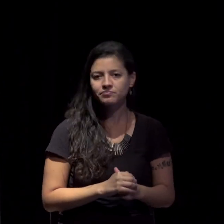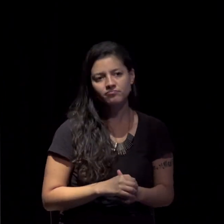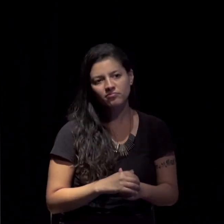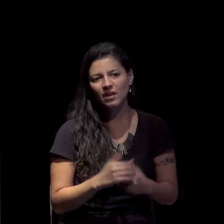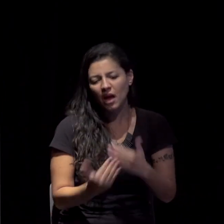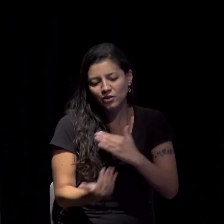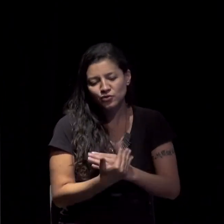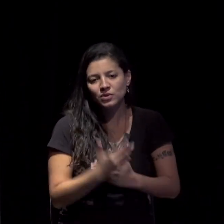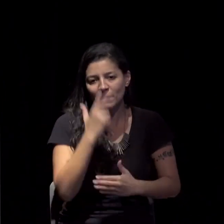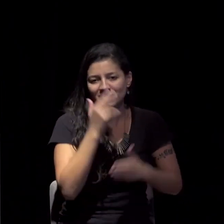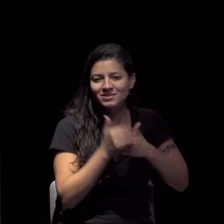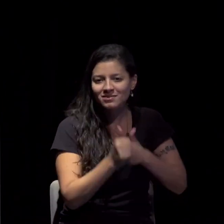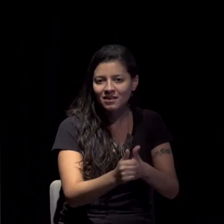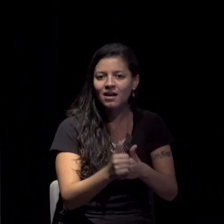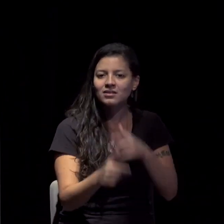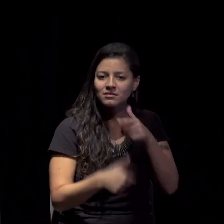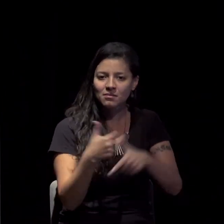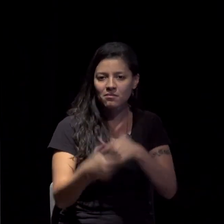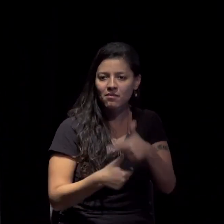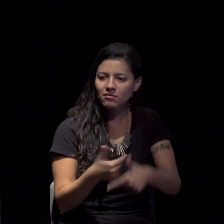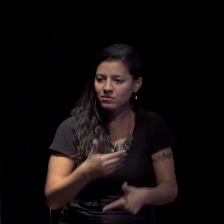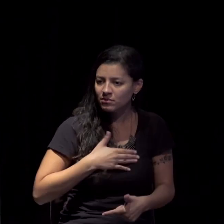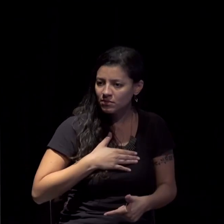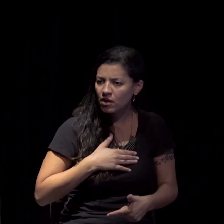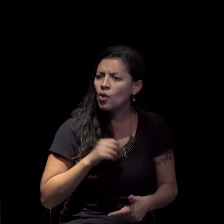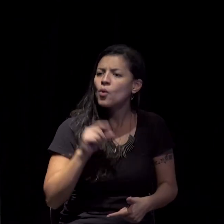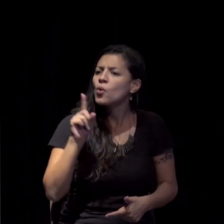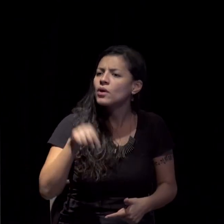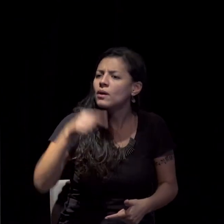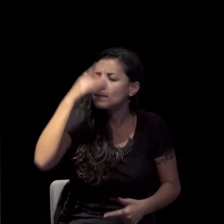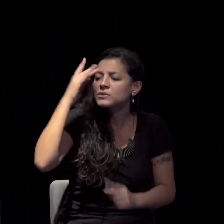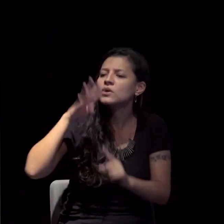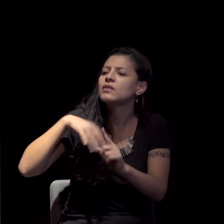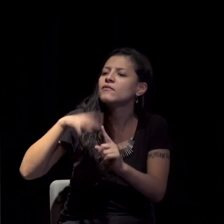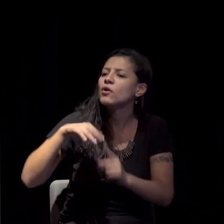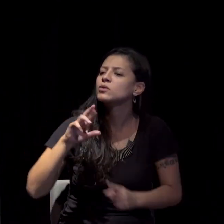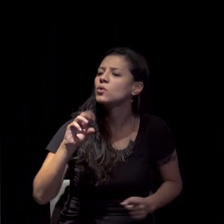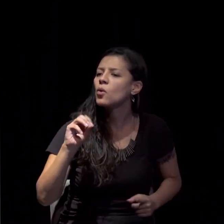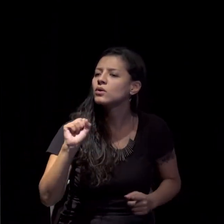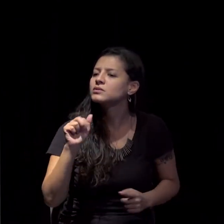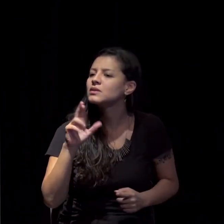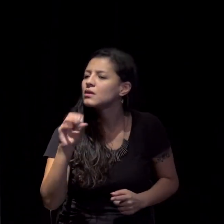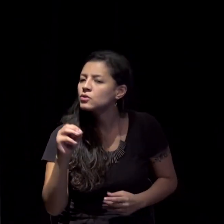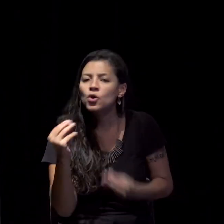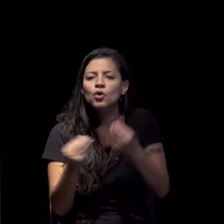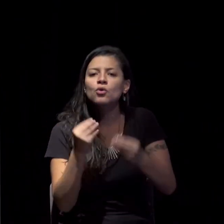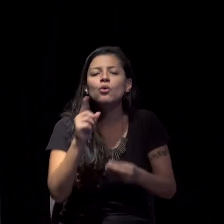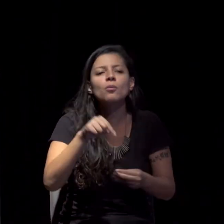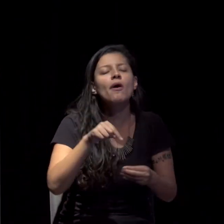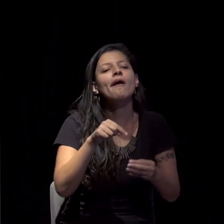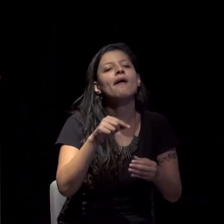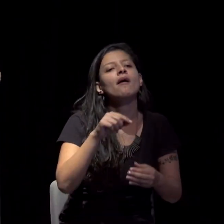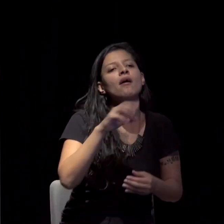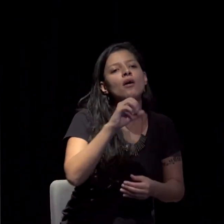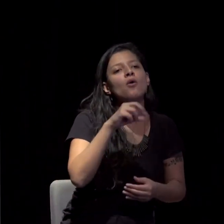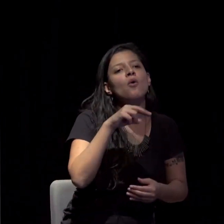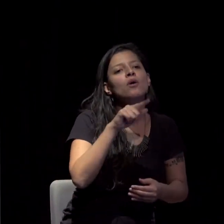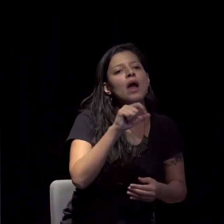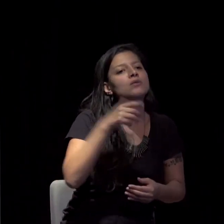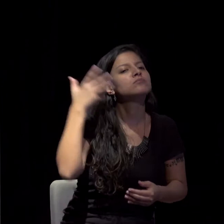trabalho que nós desenvolvemos ainda hoje. O que é o devoto do Rosário? Como é que é o campo discursivo do Congado? Ele é